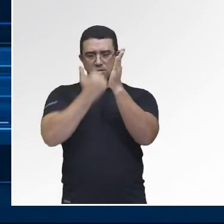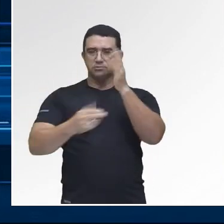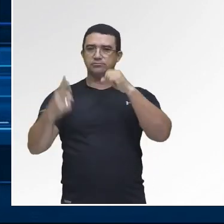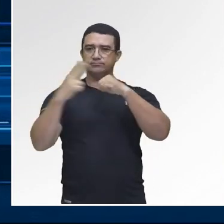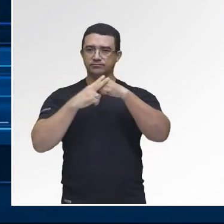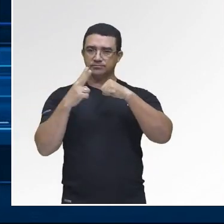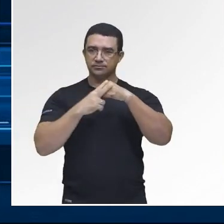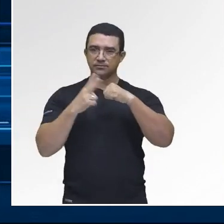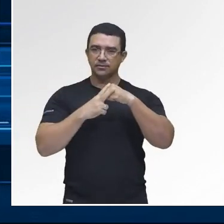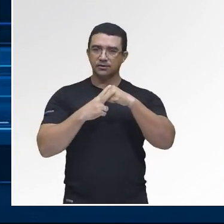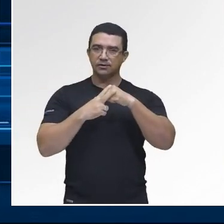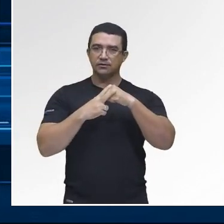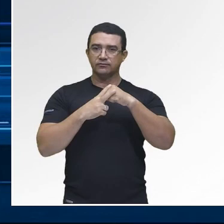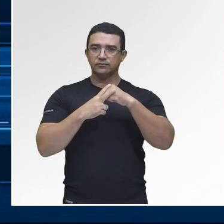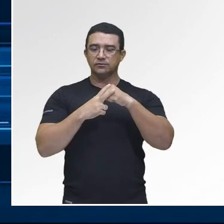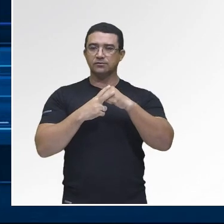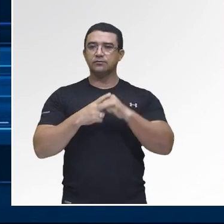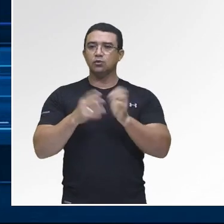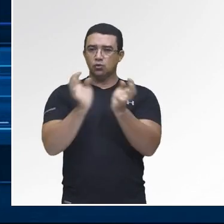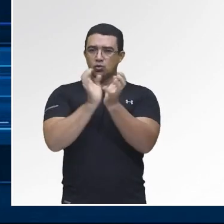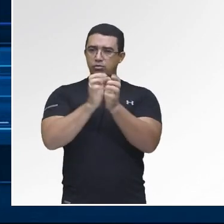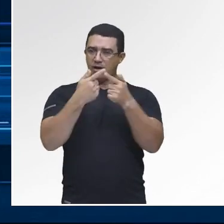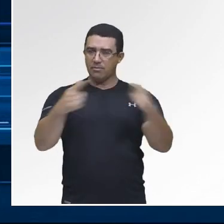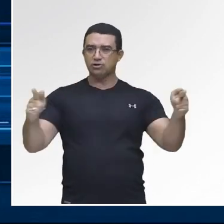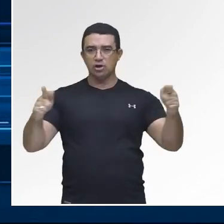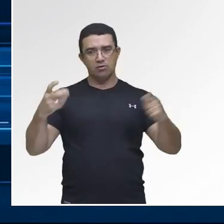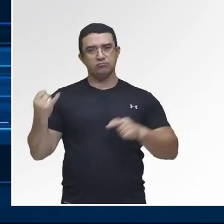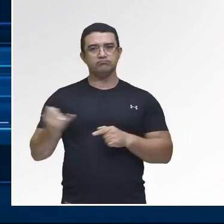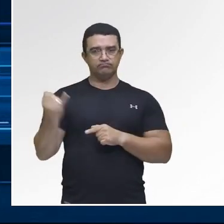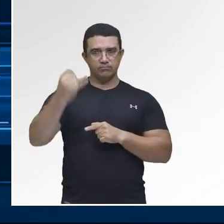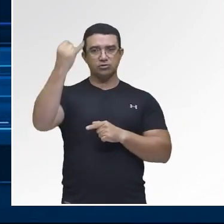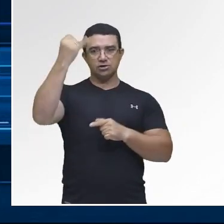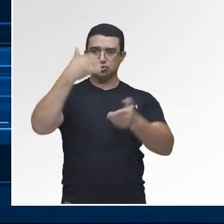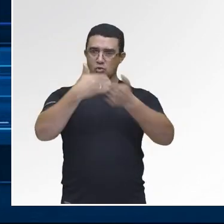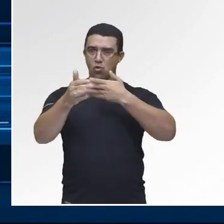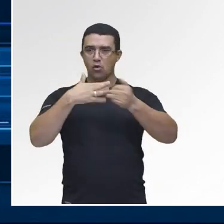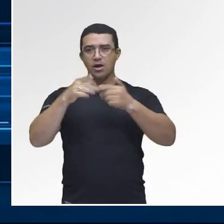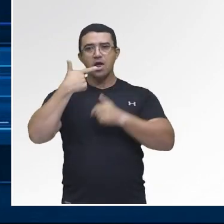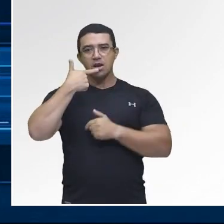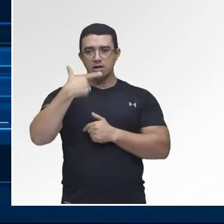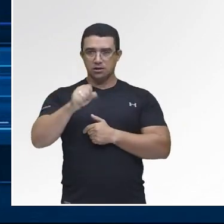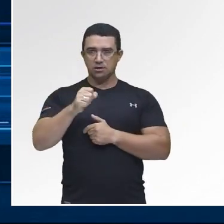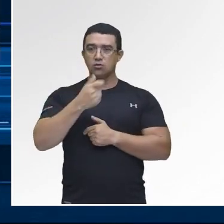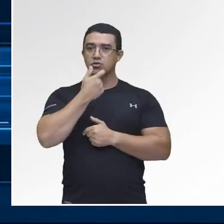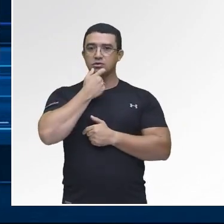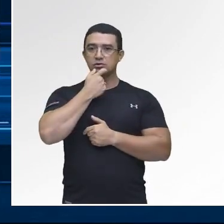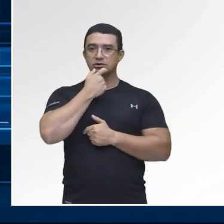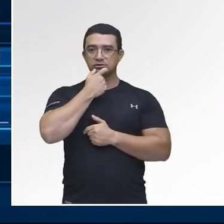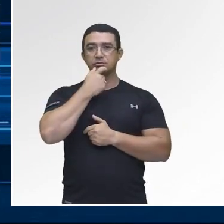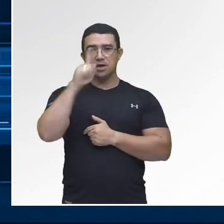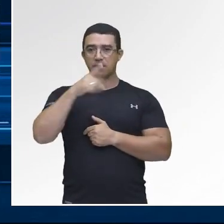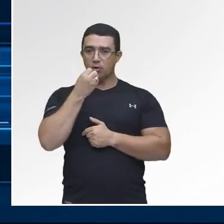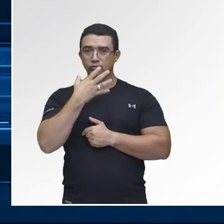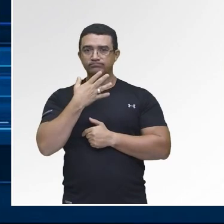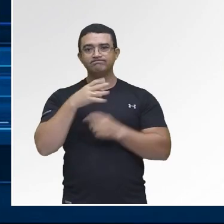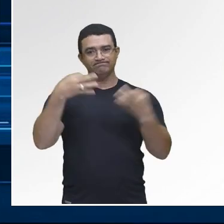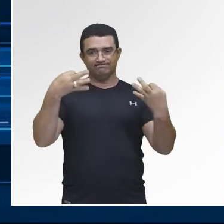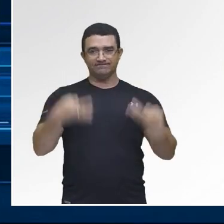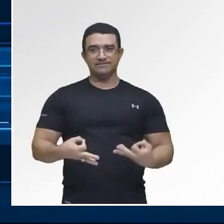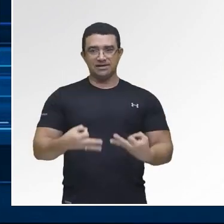né? É a classe gramatical, de fato, mais importante de qualquer idioma, e do inglês não é diferente, tá certo, gente?